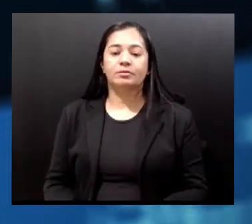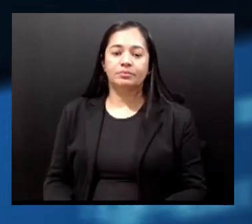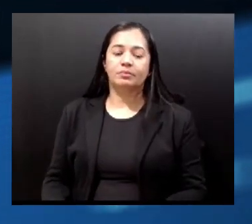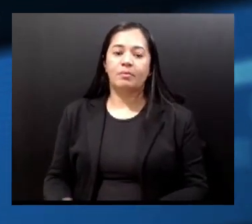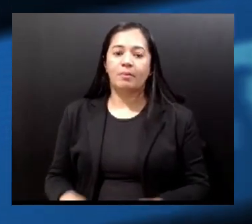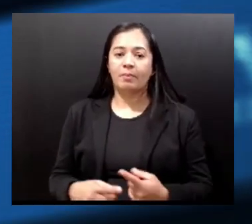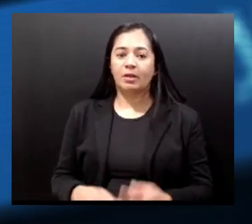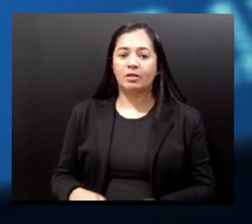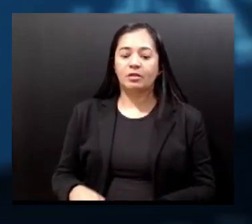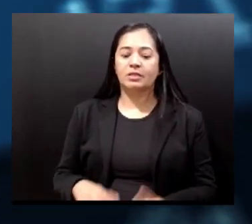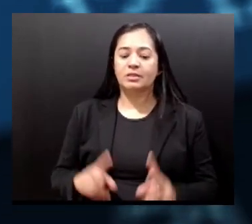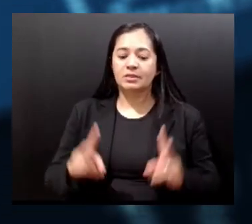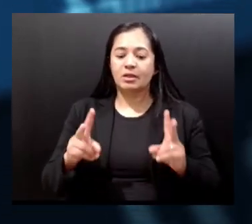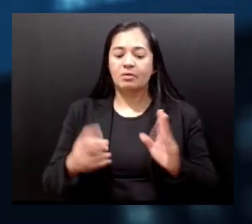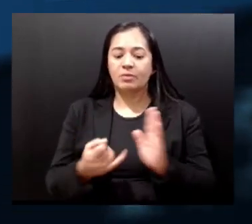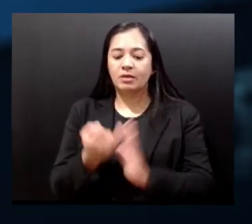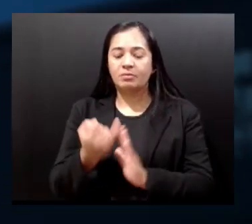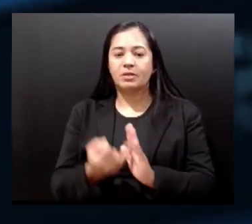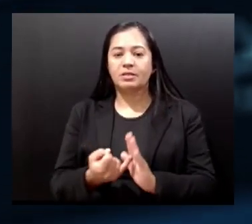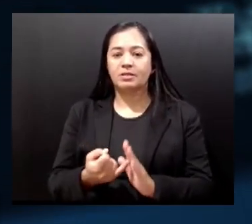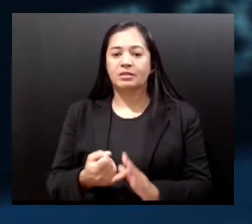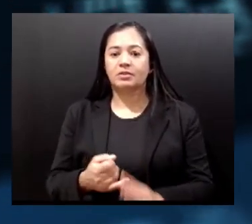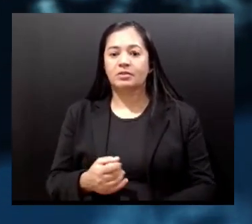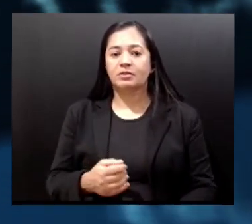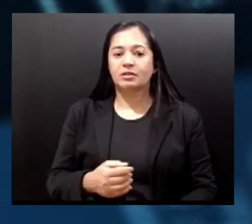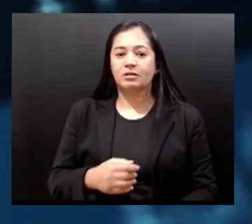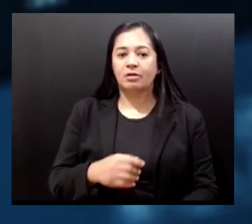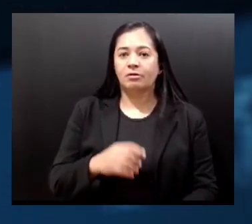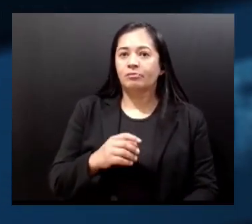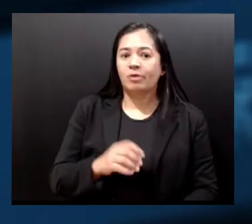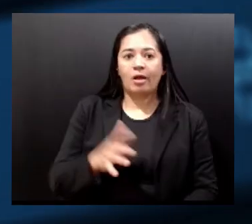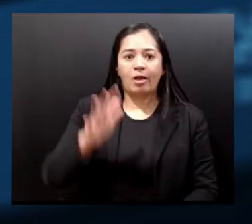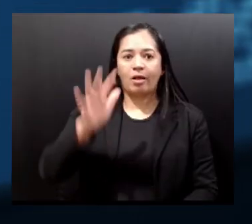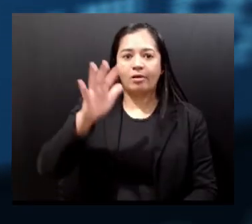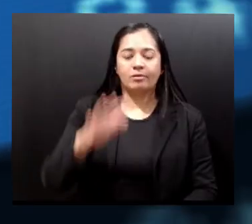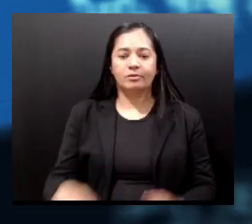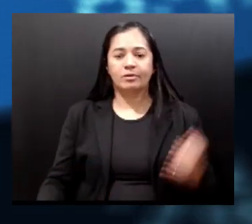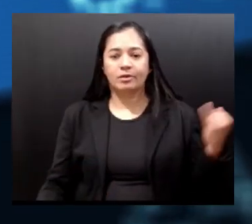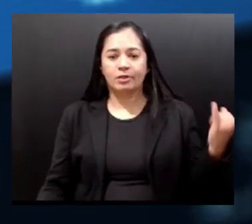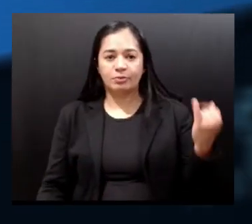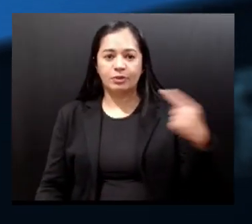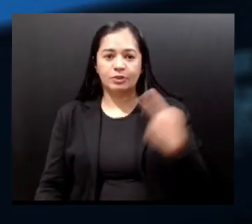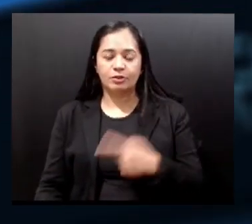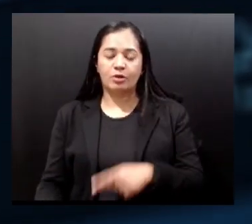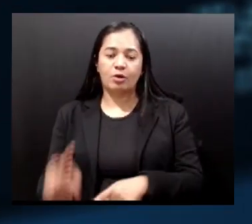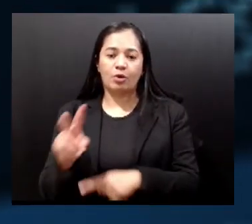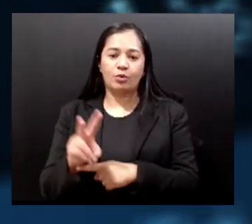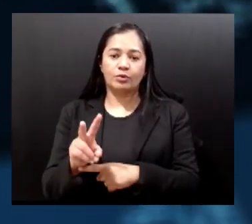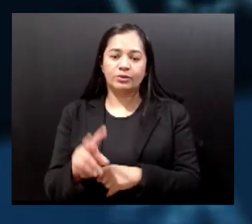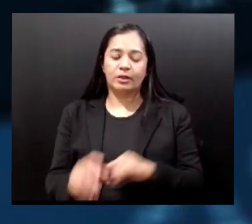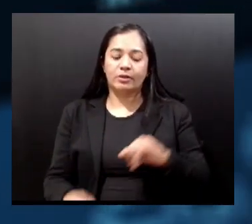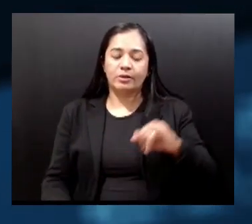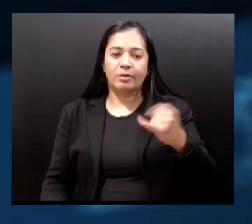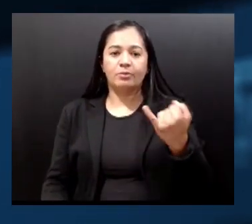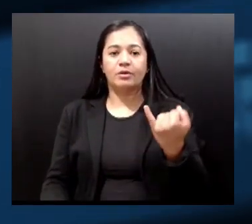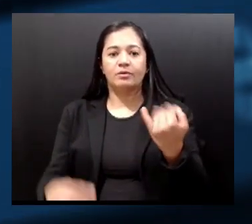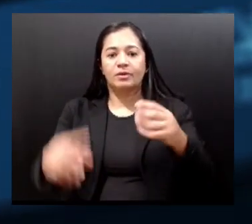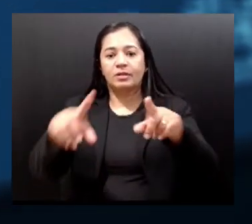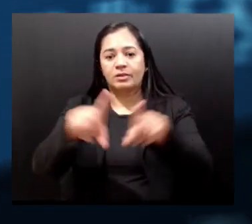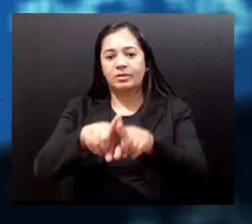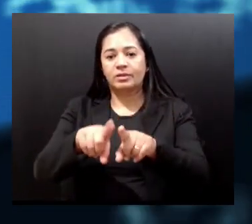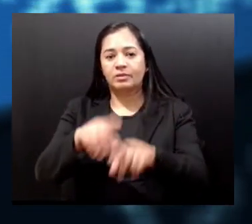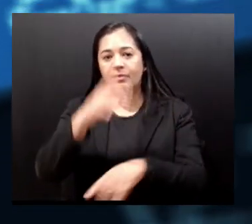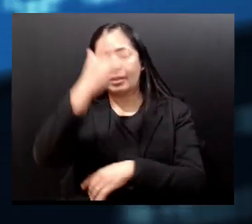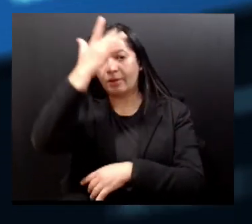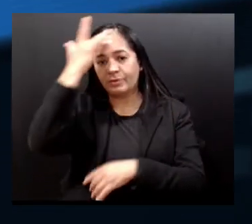sempre foi na casa dos 2 dígitos. Então é muito importante a gente cuidar. E queria aproveitar também, falar que quem hoje é